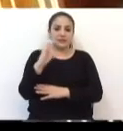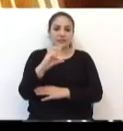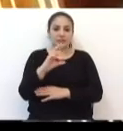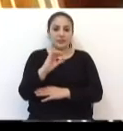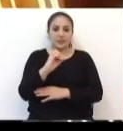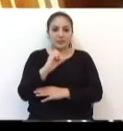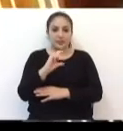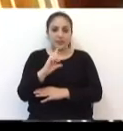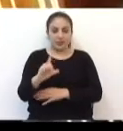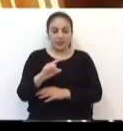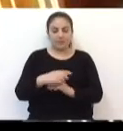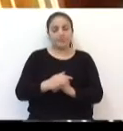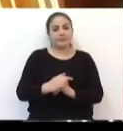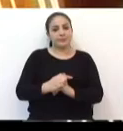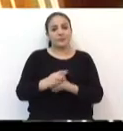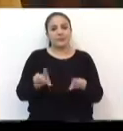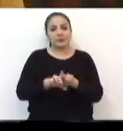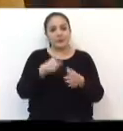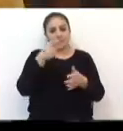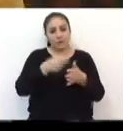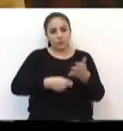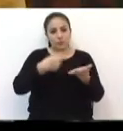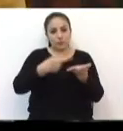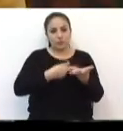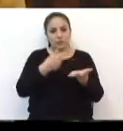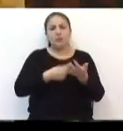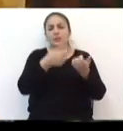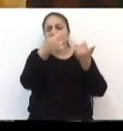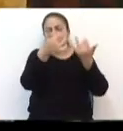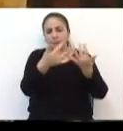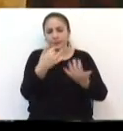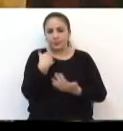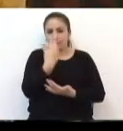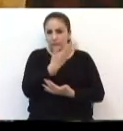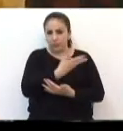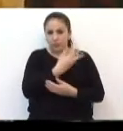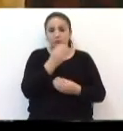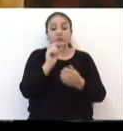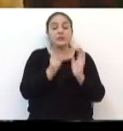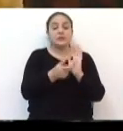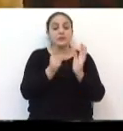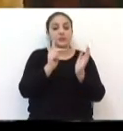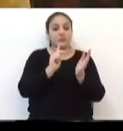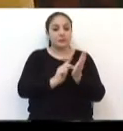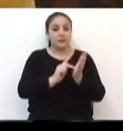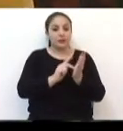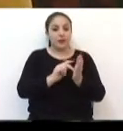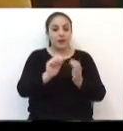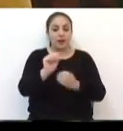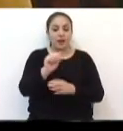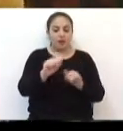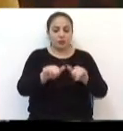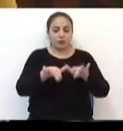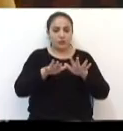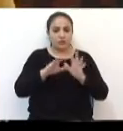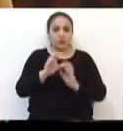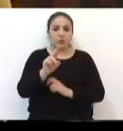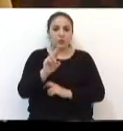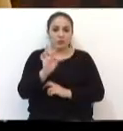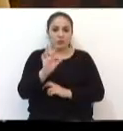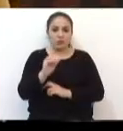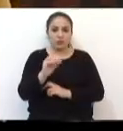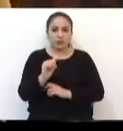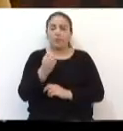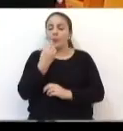também um dos autores do livro. Matheus, explica pra gente então o que significa a audiência de custódia e como ela acontece. Boa noite e